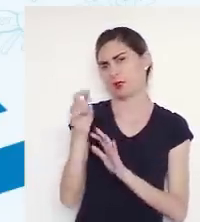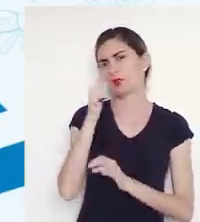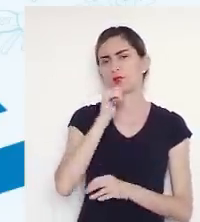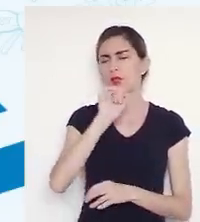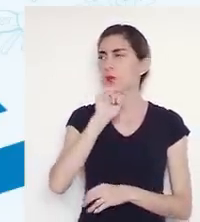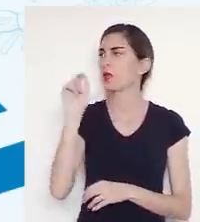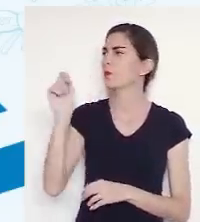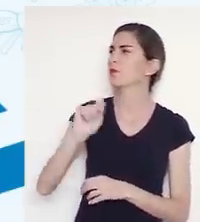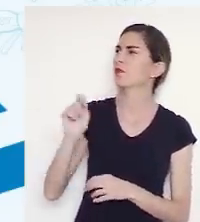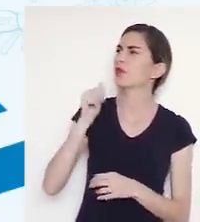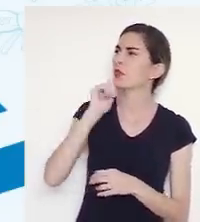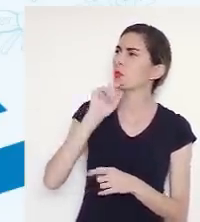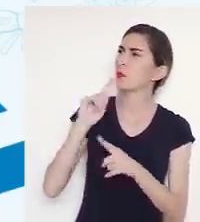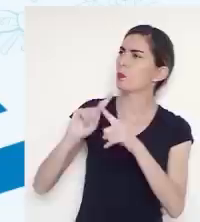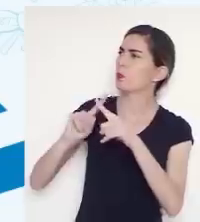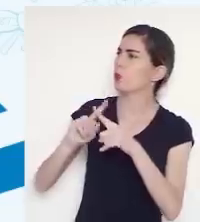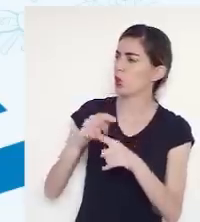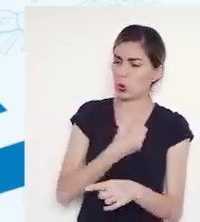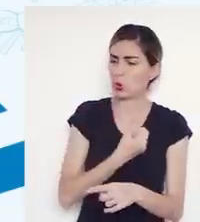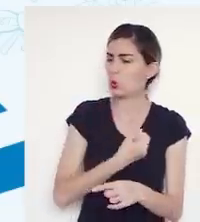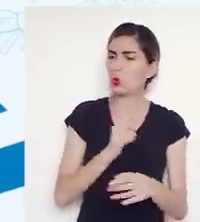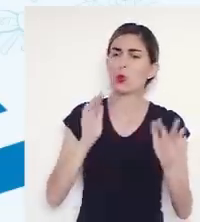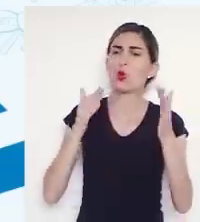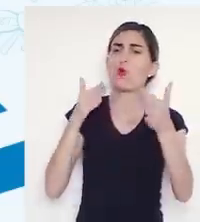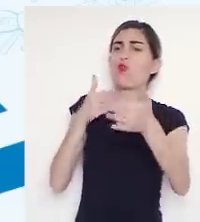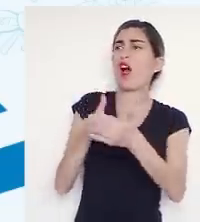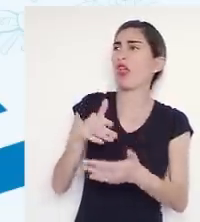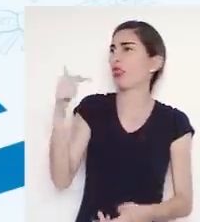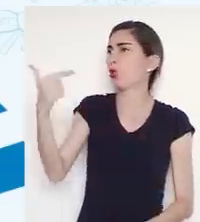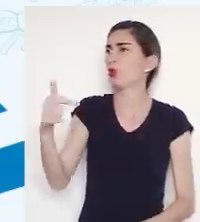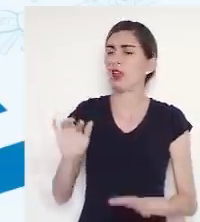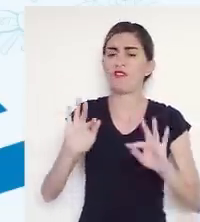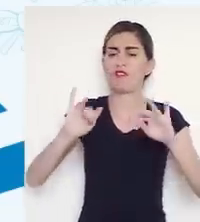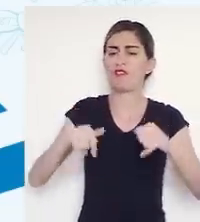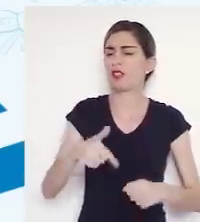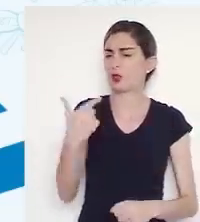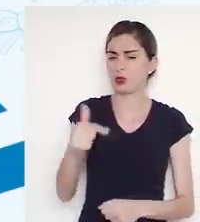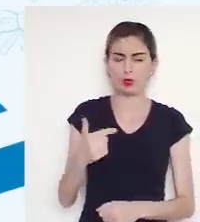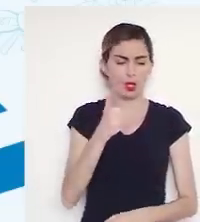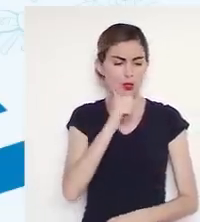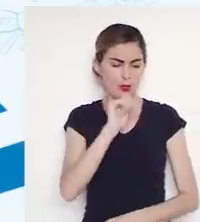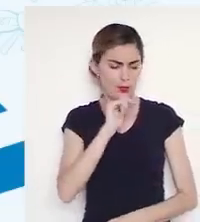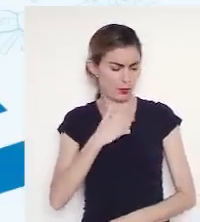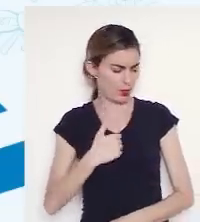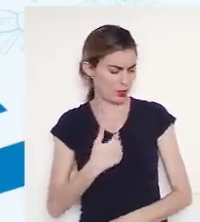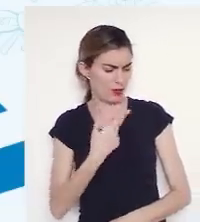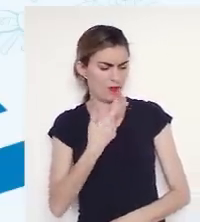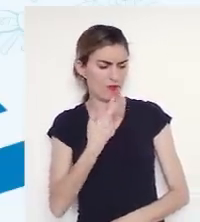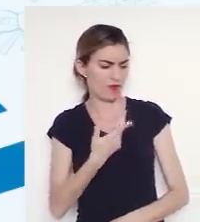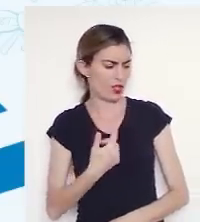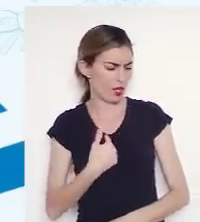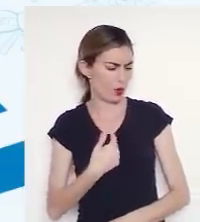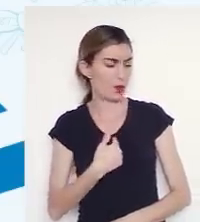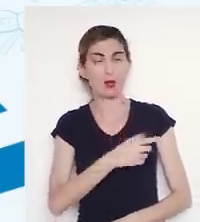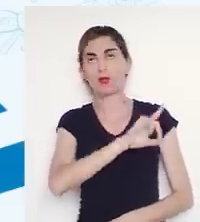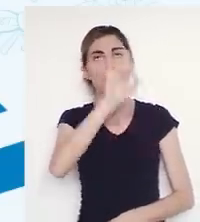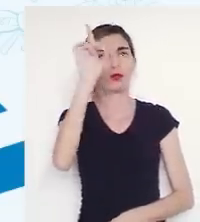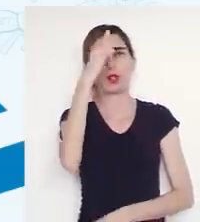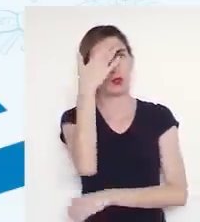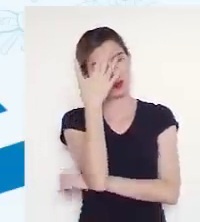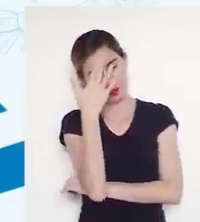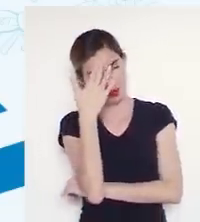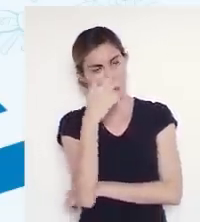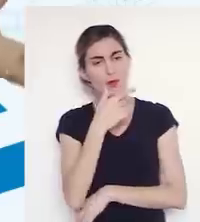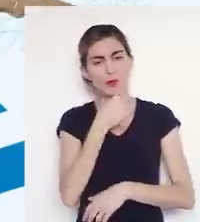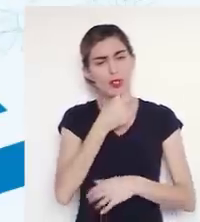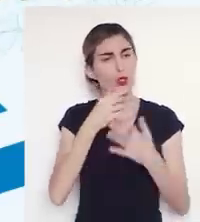mãe, mãe, por que os números são infinitos? Aí a mãe olhou para mim e disse assim, meu Deus, que